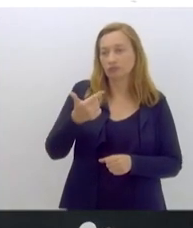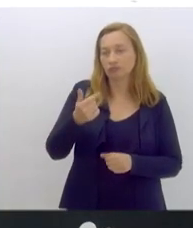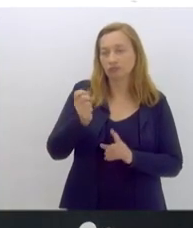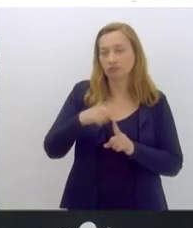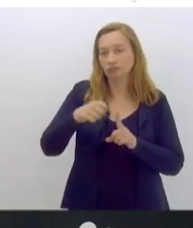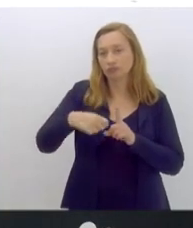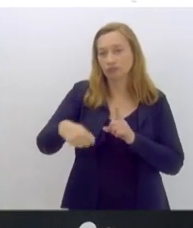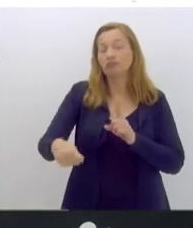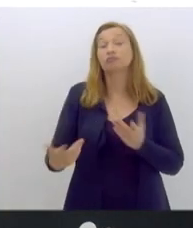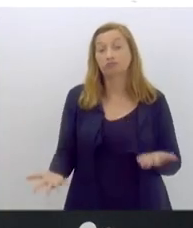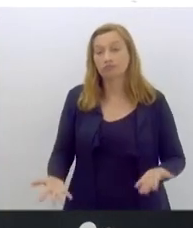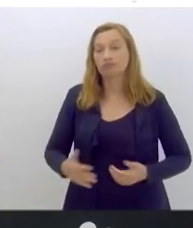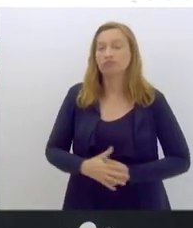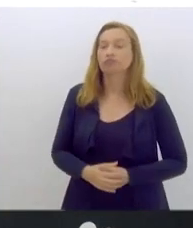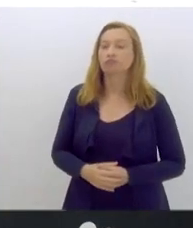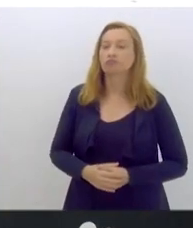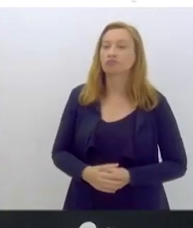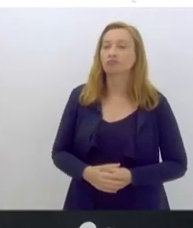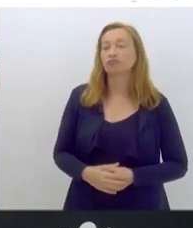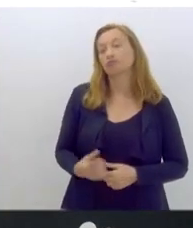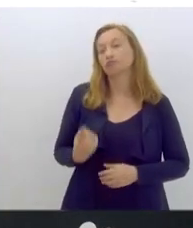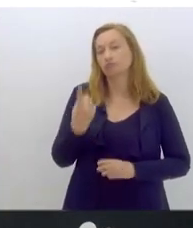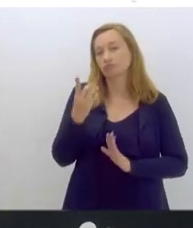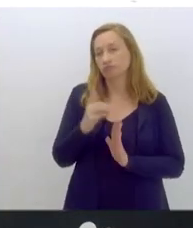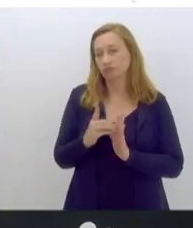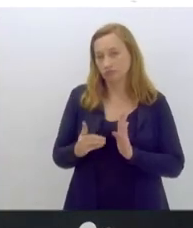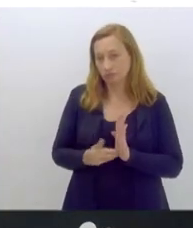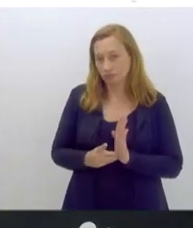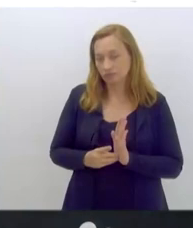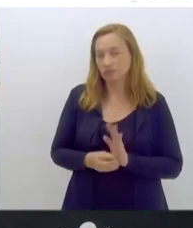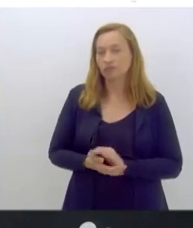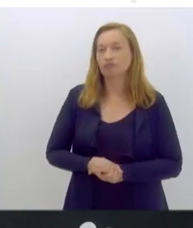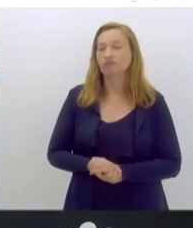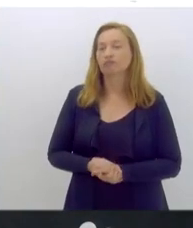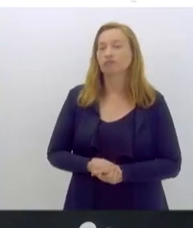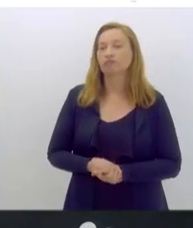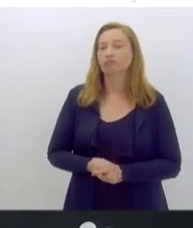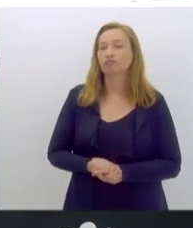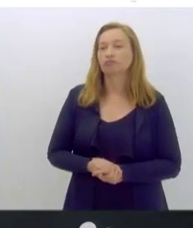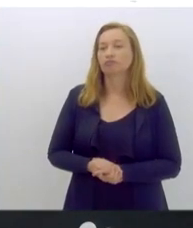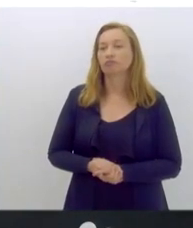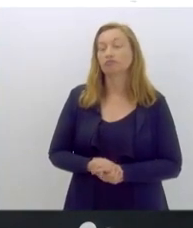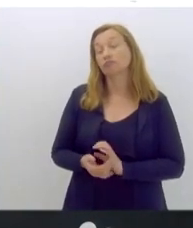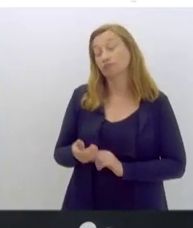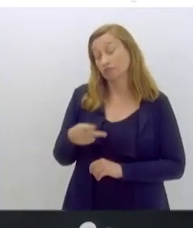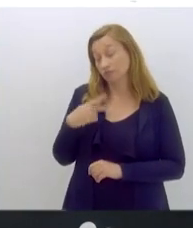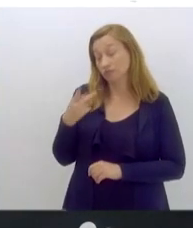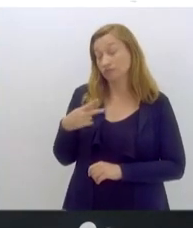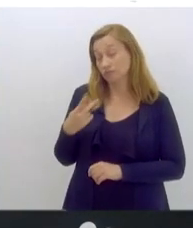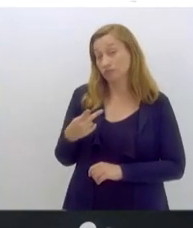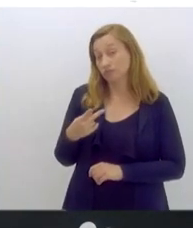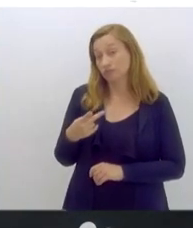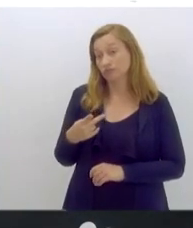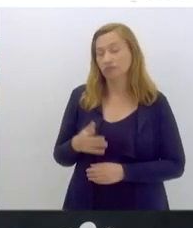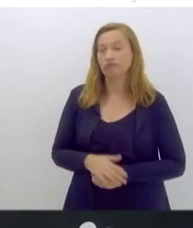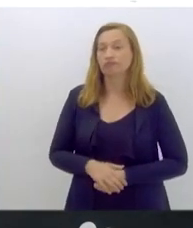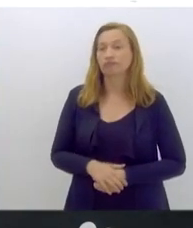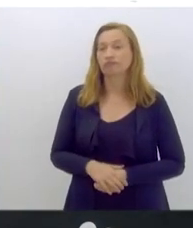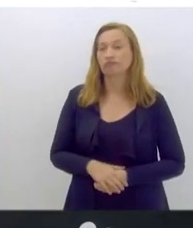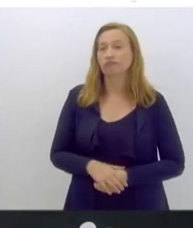meses e um decreto que eu ouço dizer que é totalmente